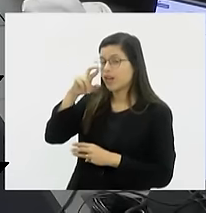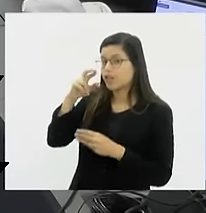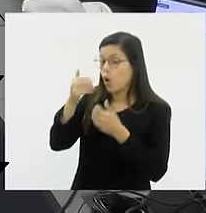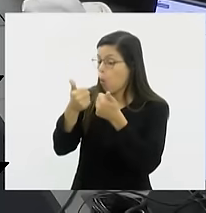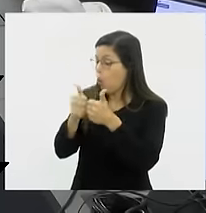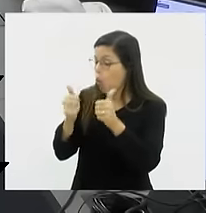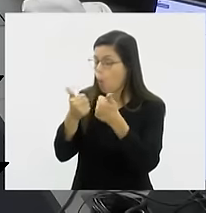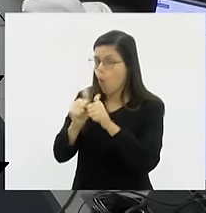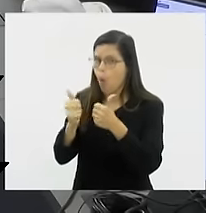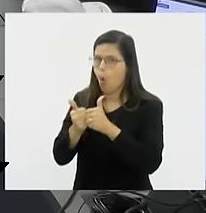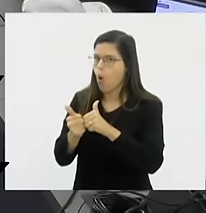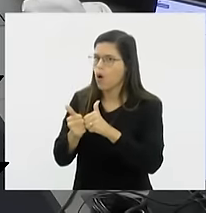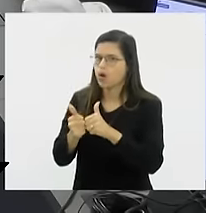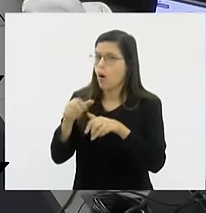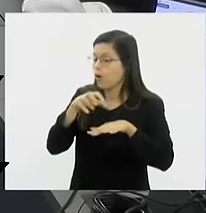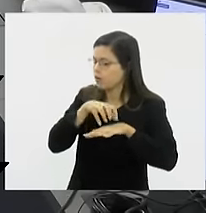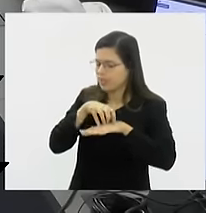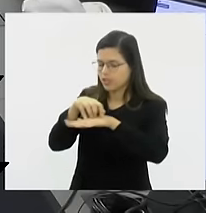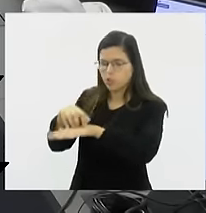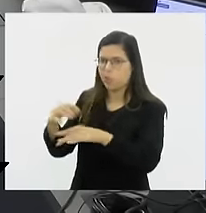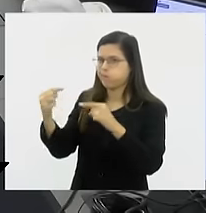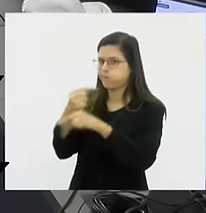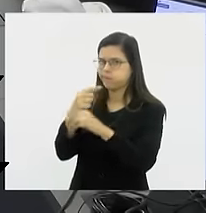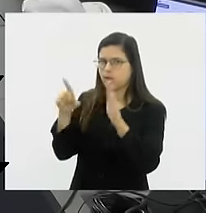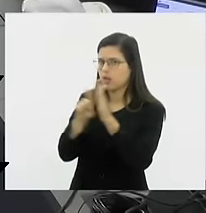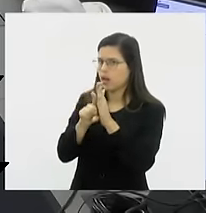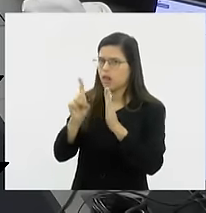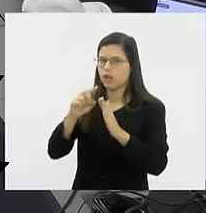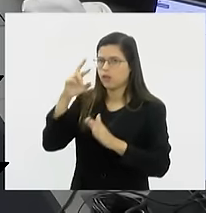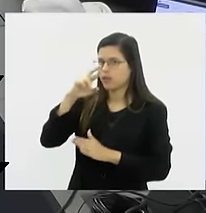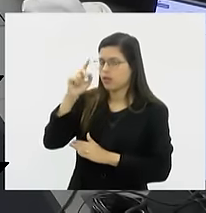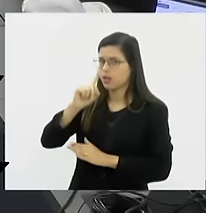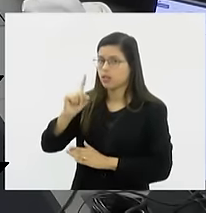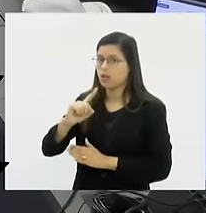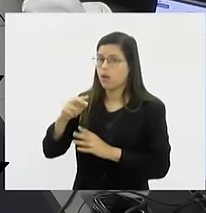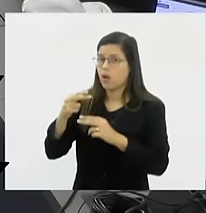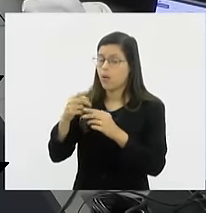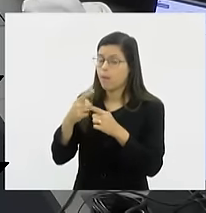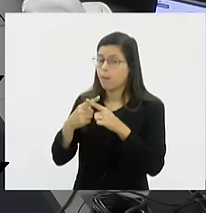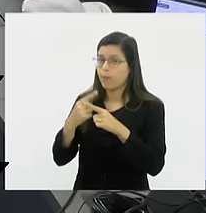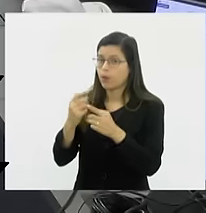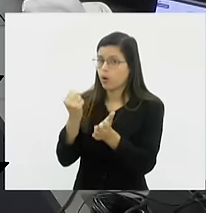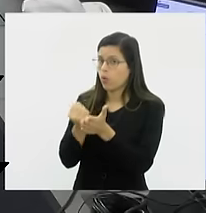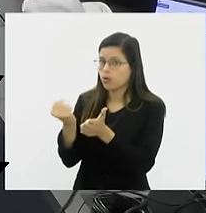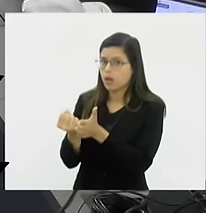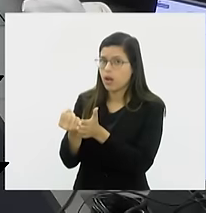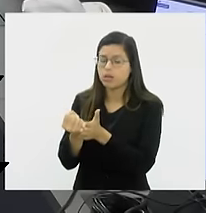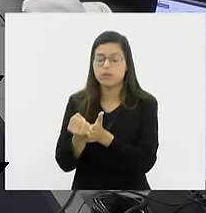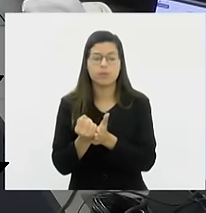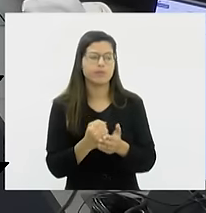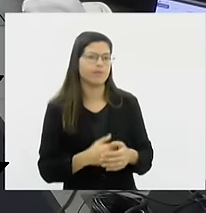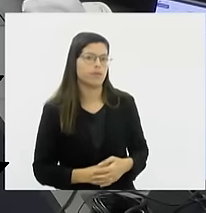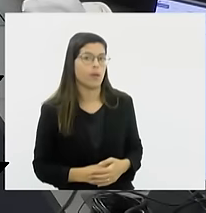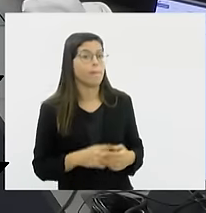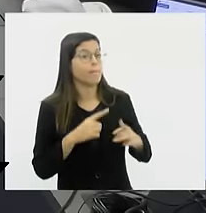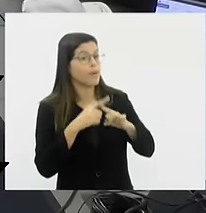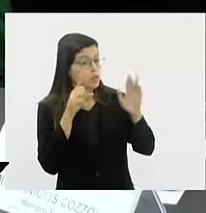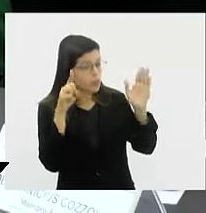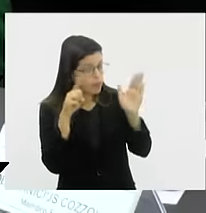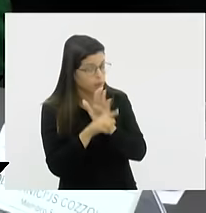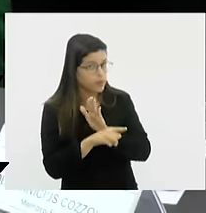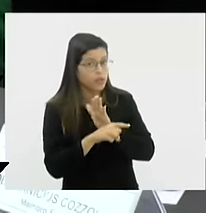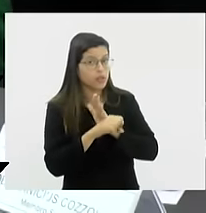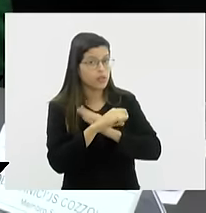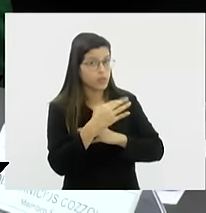gente não fiscaliza o transporte ilegal, porque não estamos cobertos pelo contrato. Mas o senhor tem ciência? É isso que eu estou perguntando ao